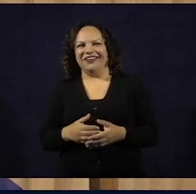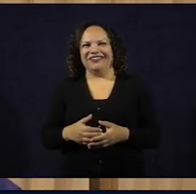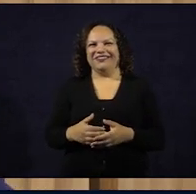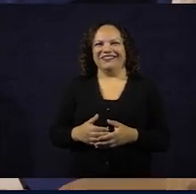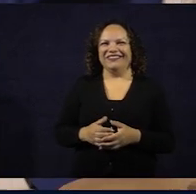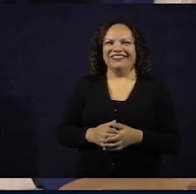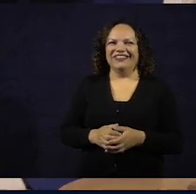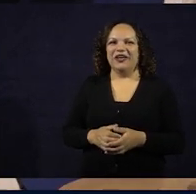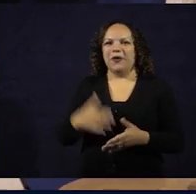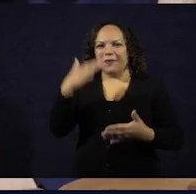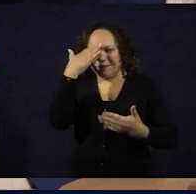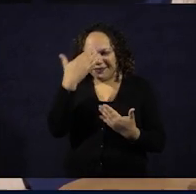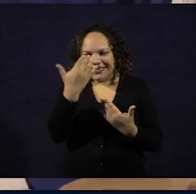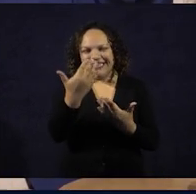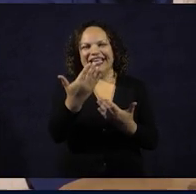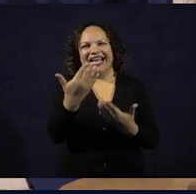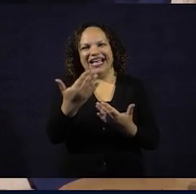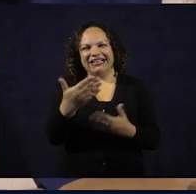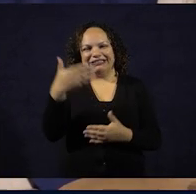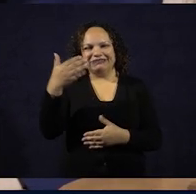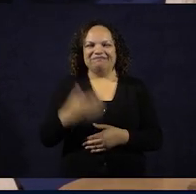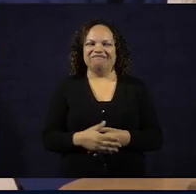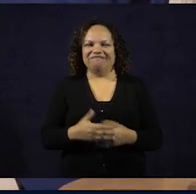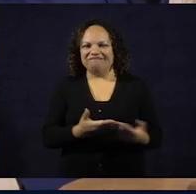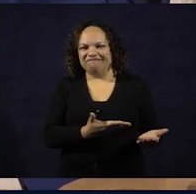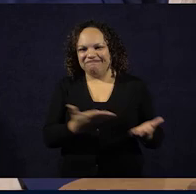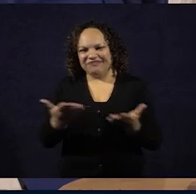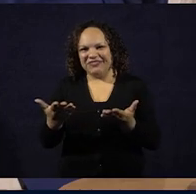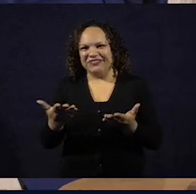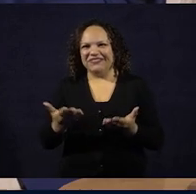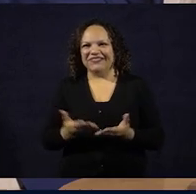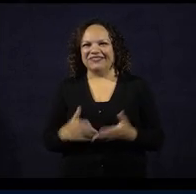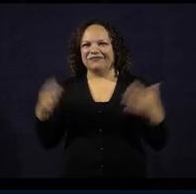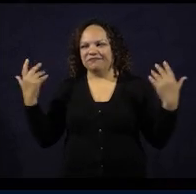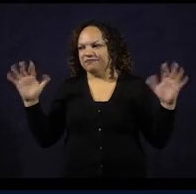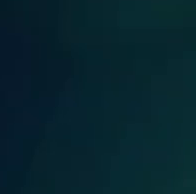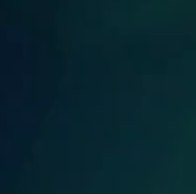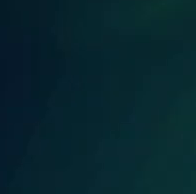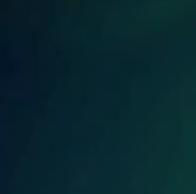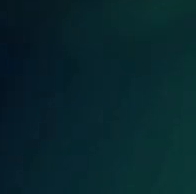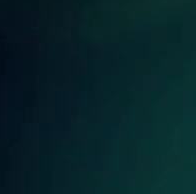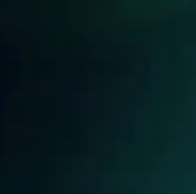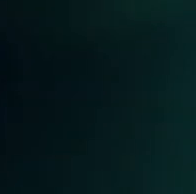gente muito obrigado aí pela presença Espero que tenha sido contributiva